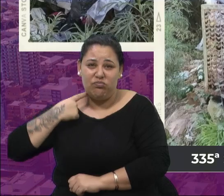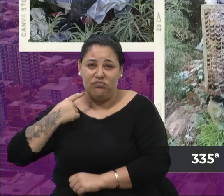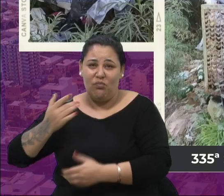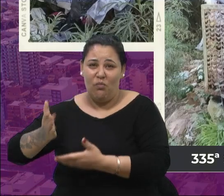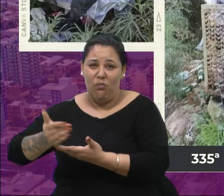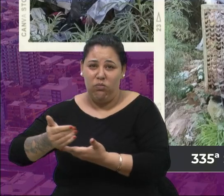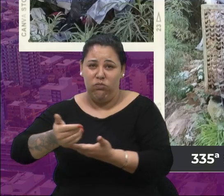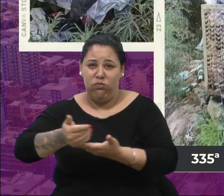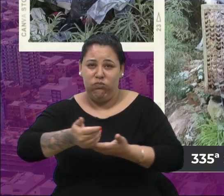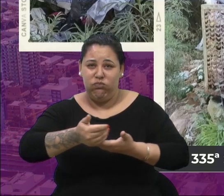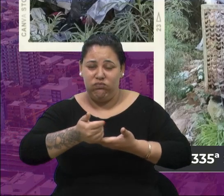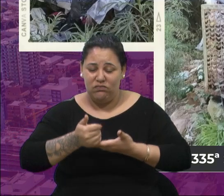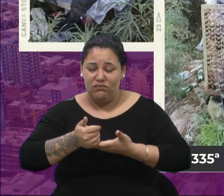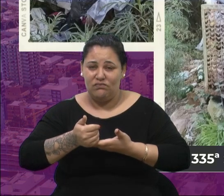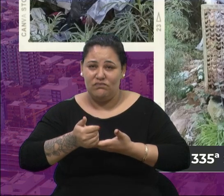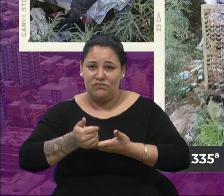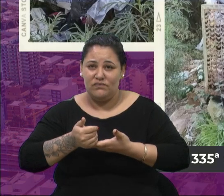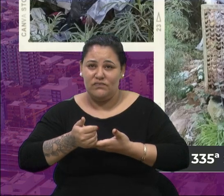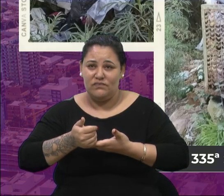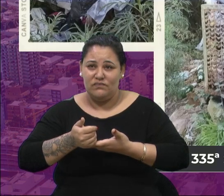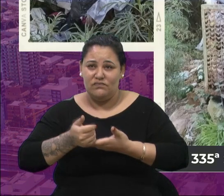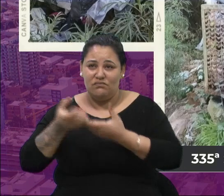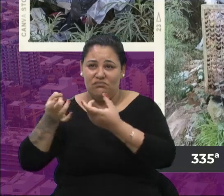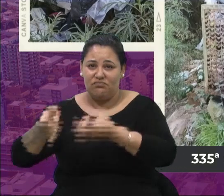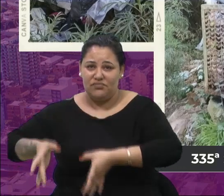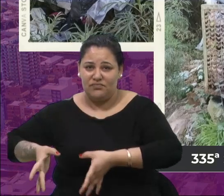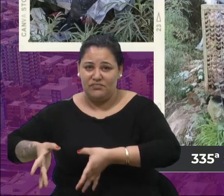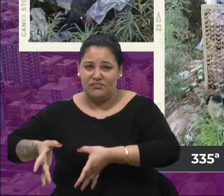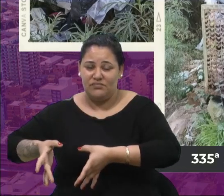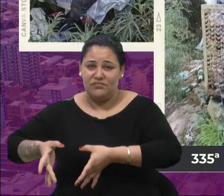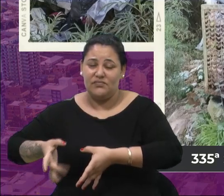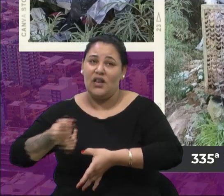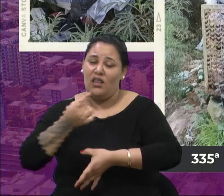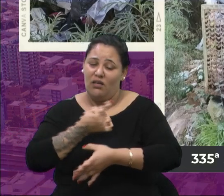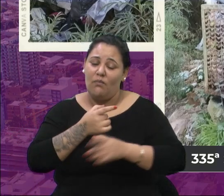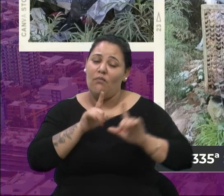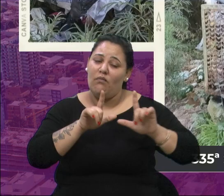loteamento. A questão ali